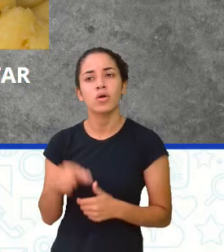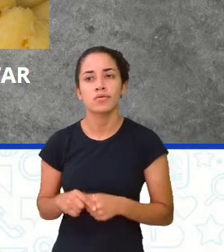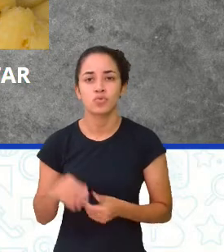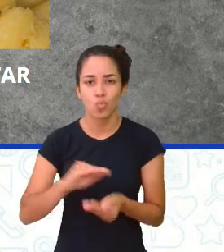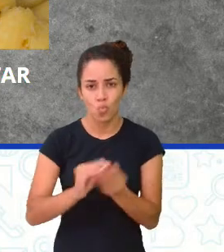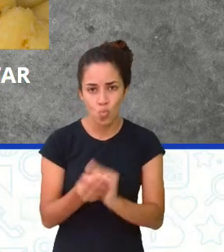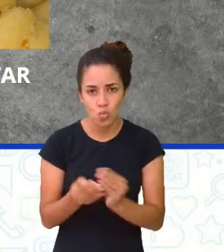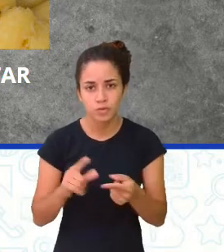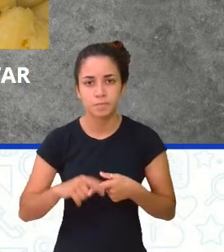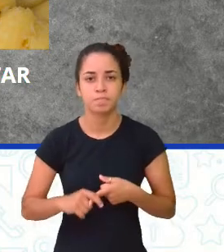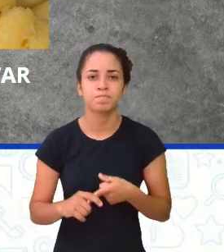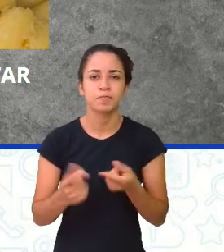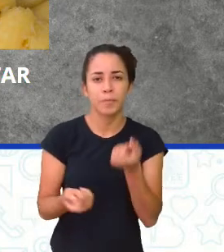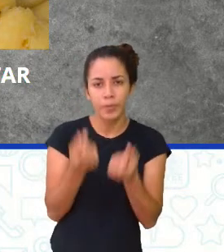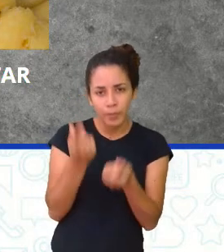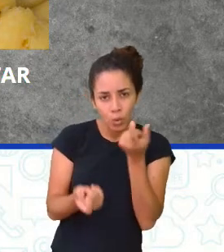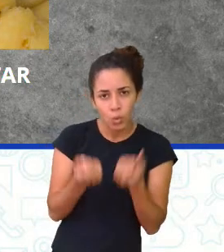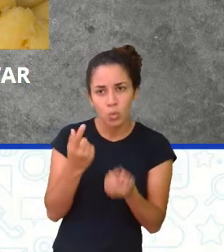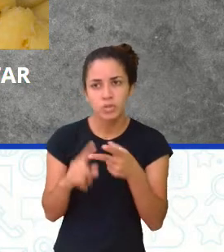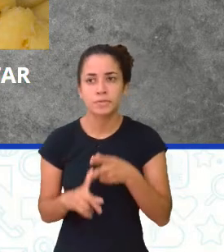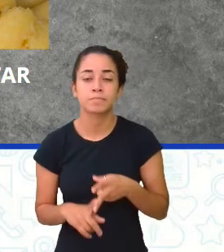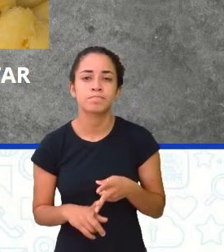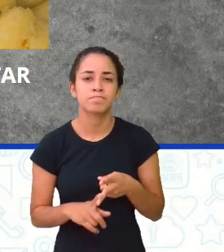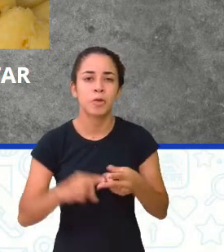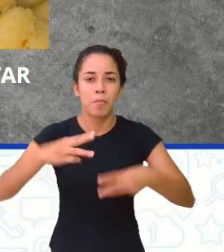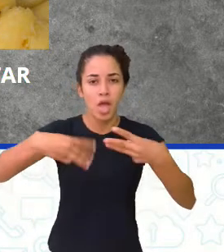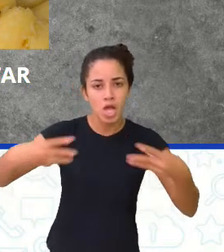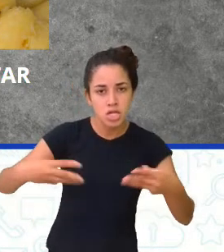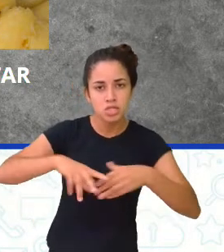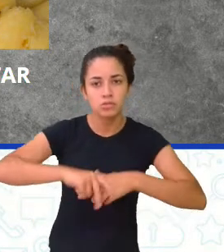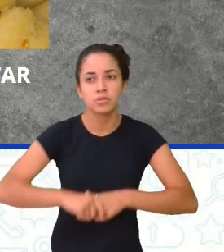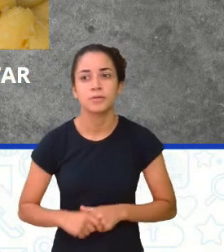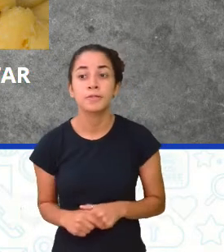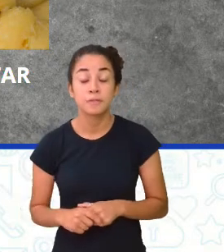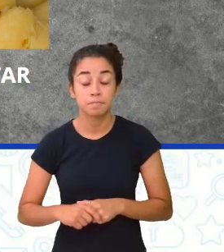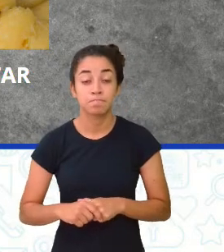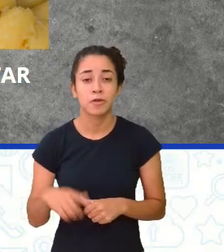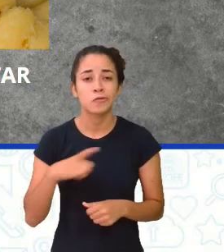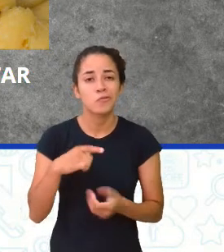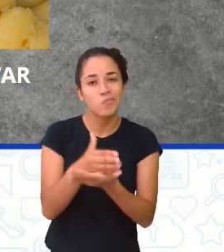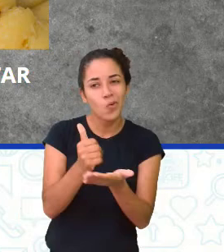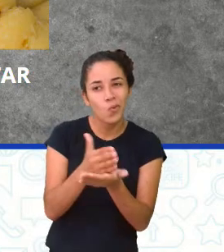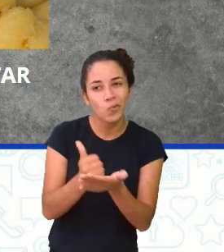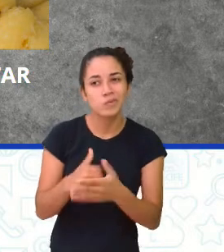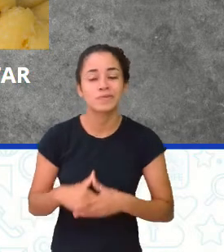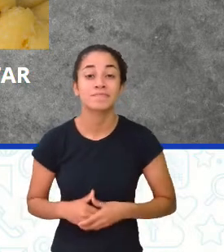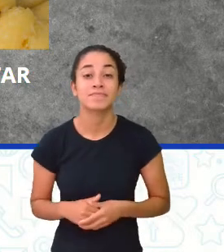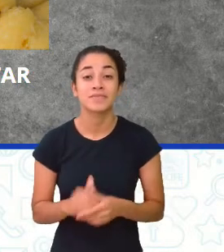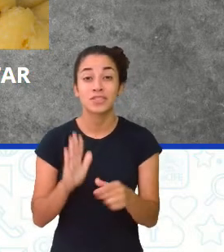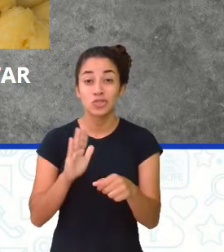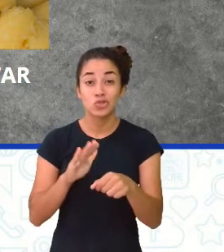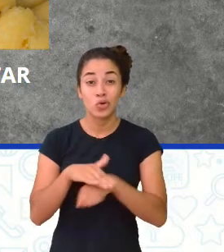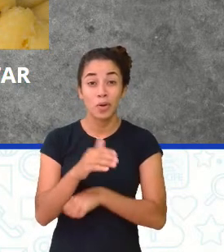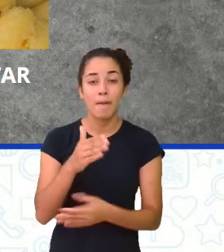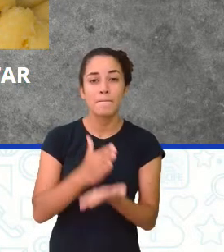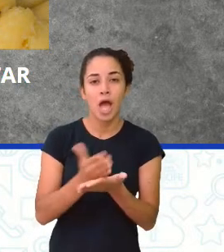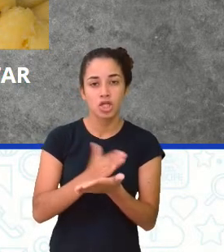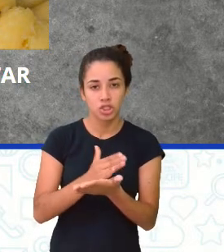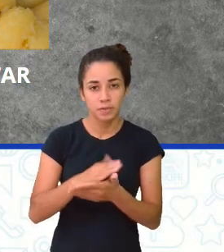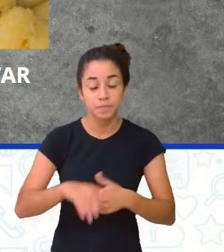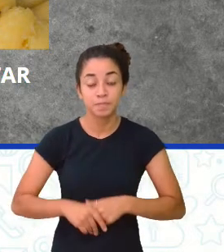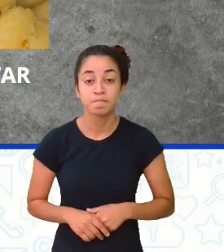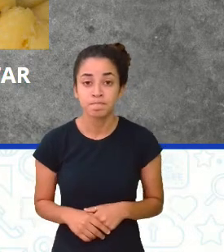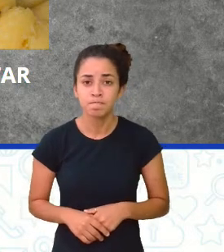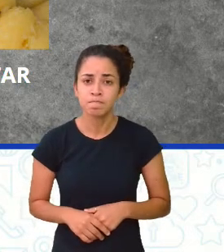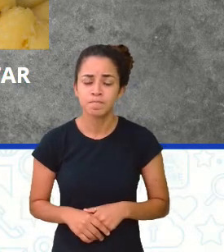cuscuz, a gente está vendo pipoca, apenas macarrão, a gente está vendo aí uns bolinhos e a macaxeira. Então, a